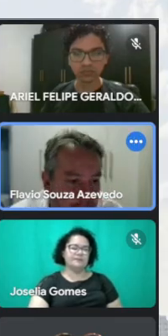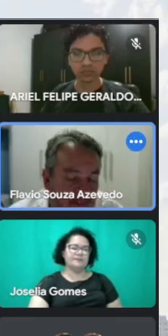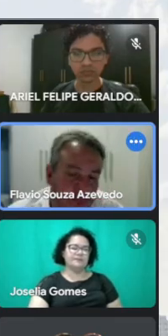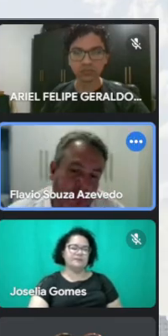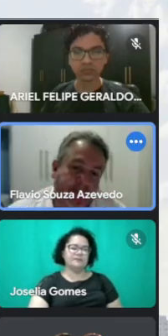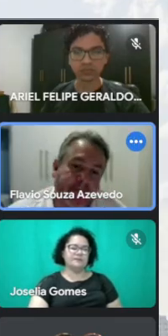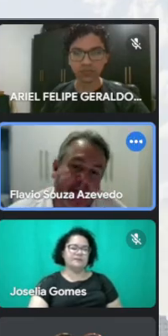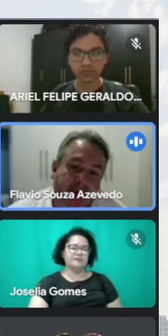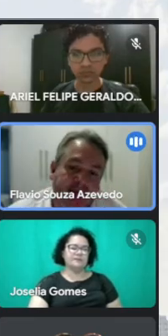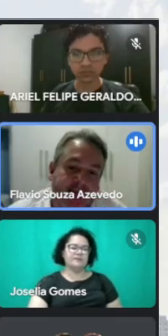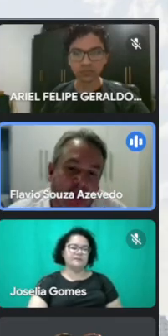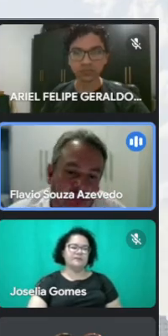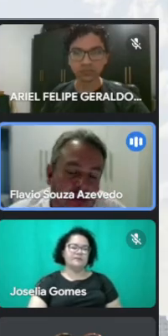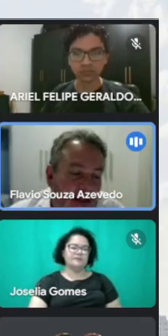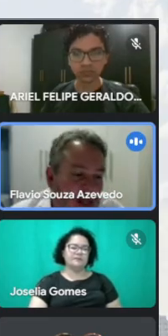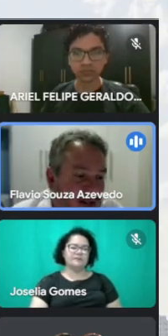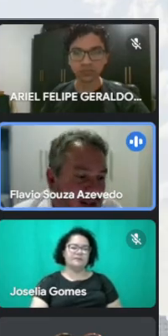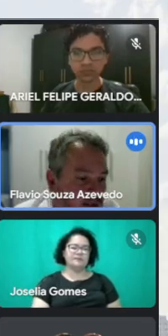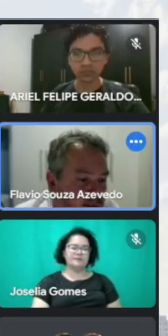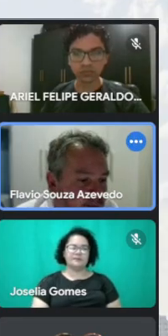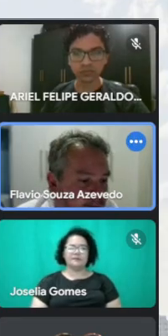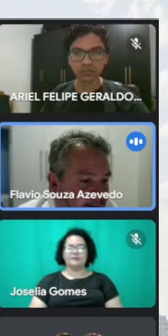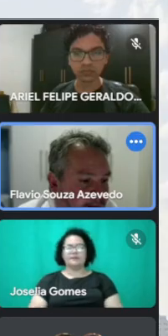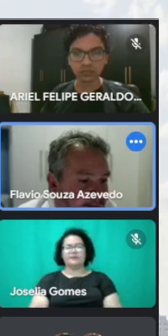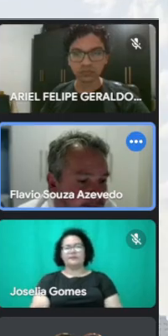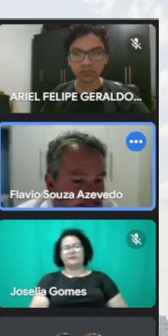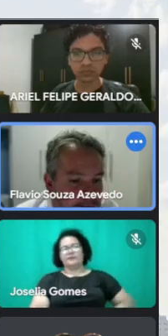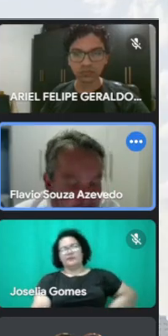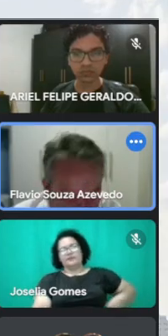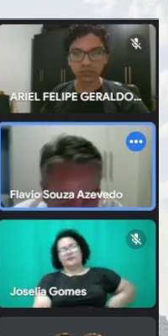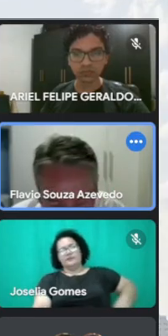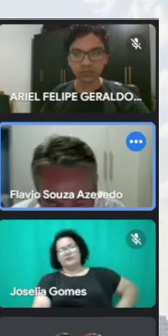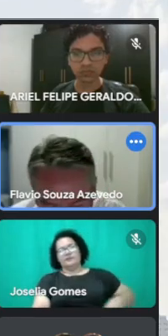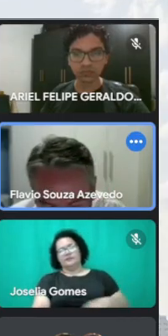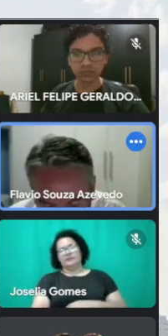solucionar, mas realmente tem que estar atento, né?